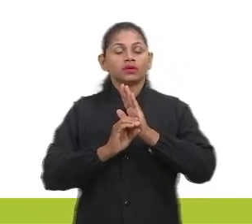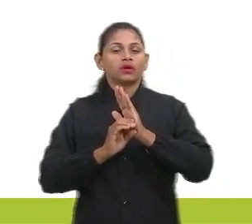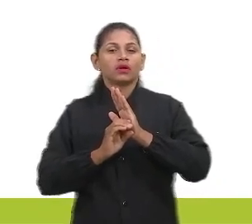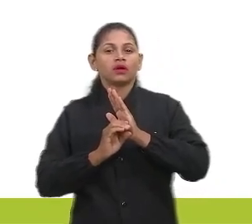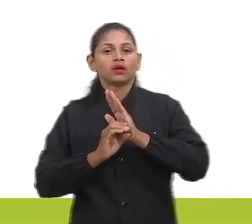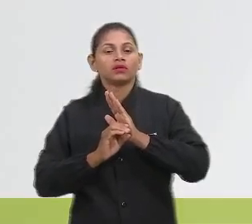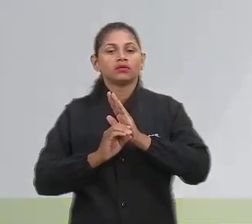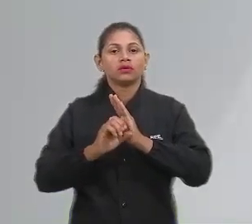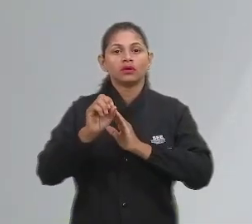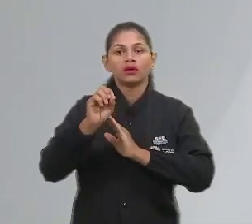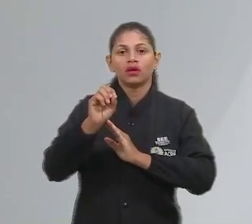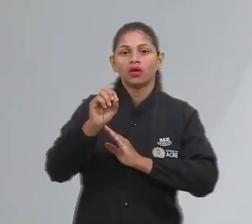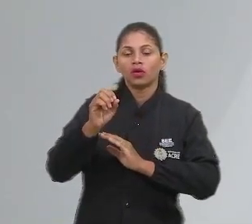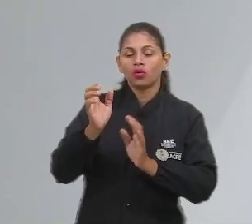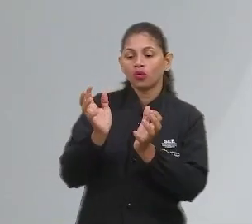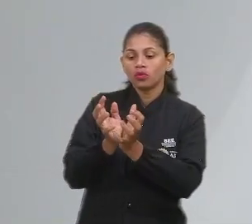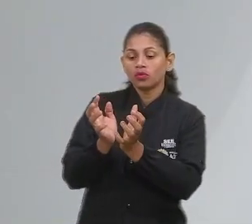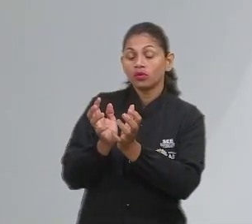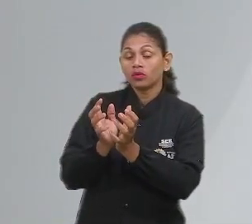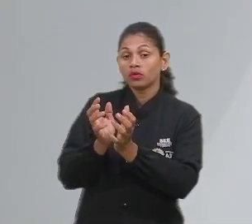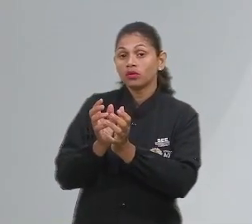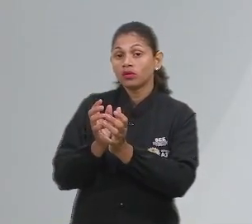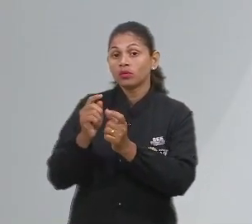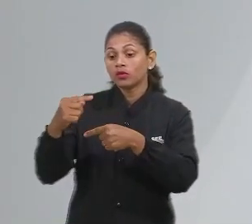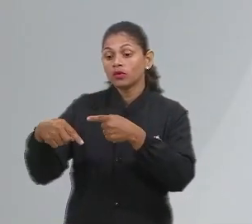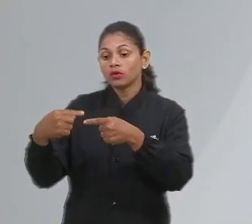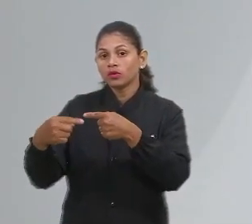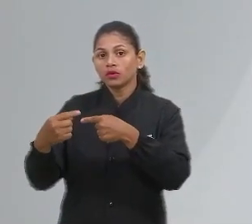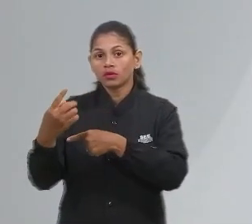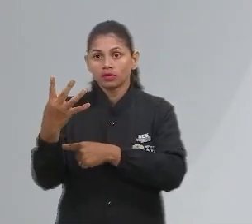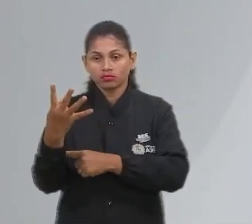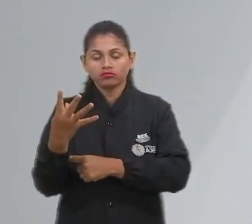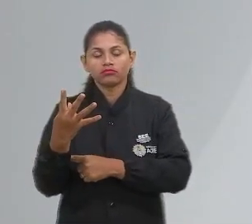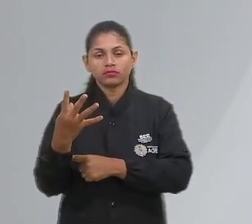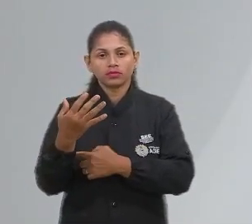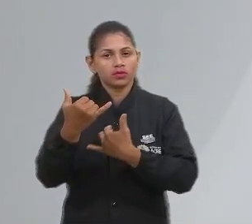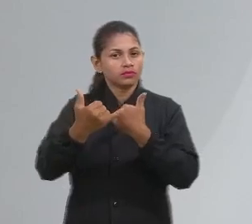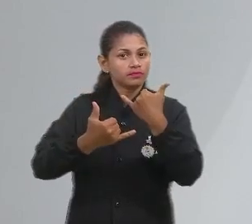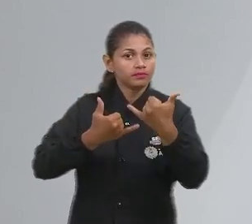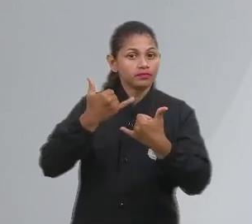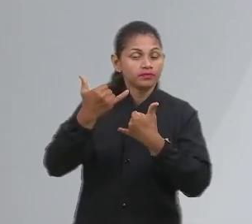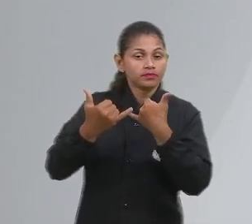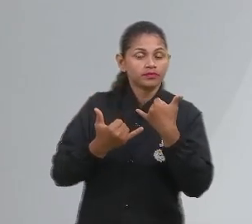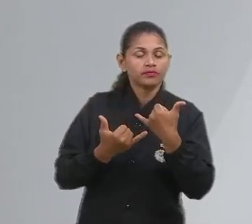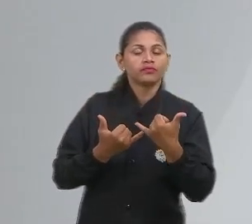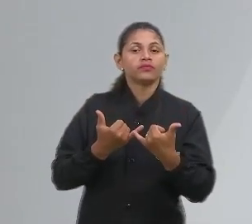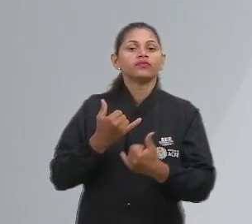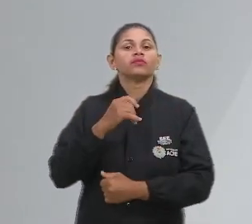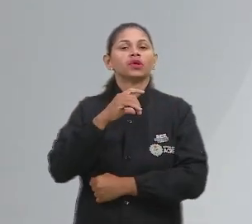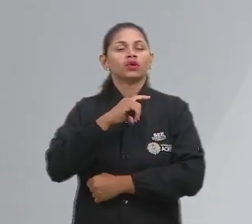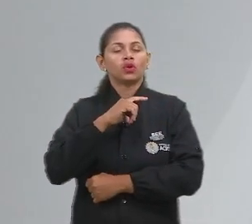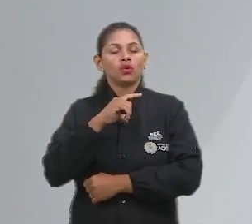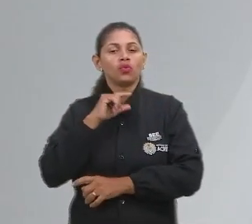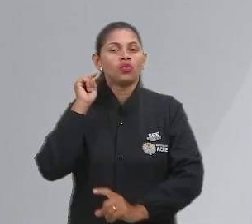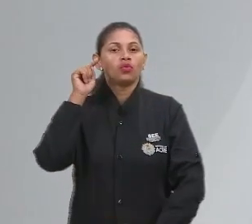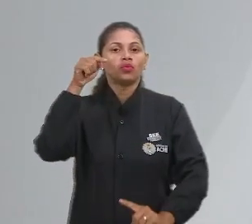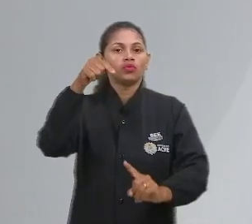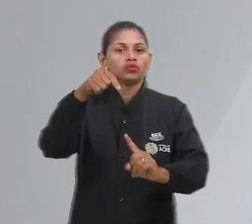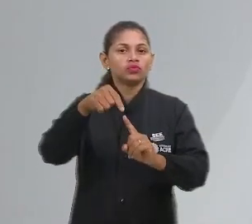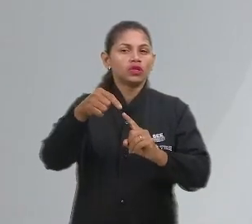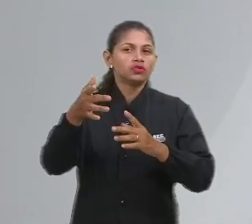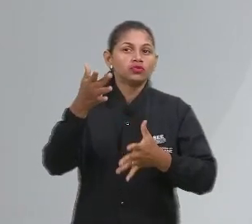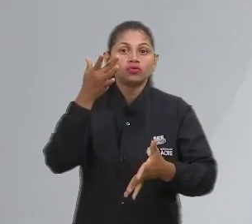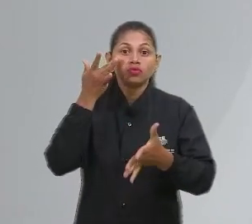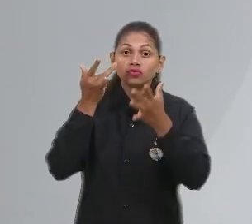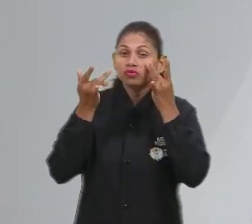jogo teatral, pessoal, ele tem a função, né, como o nome já diz, de fazer teatral. Só que ele não